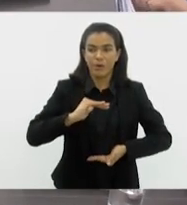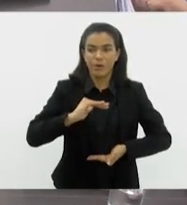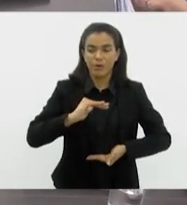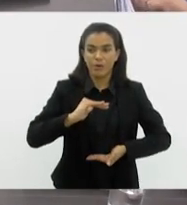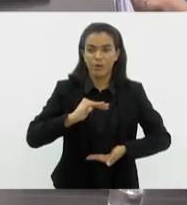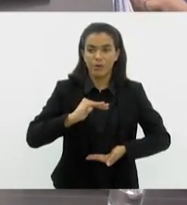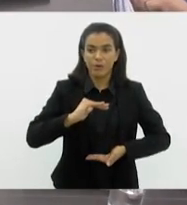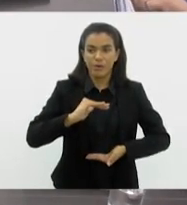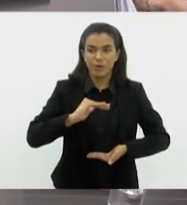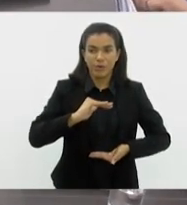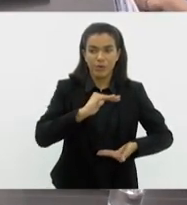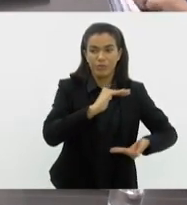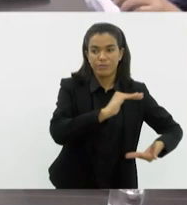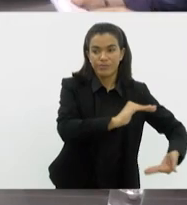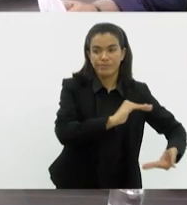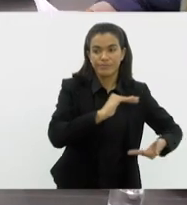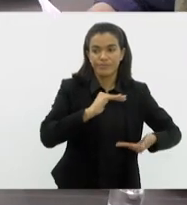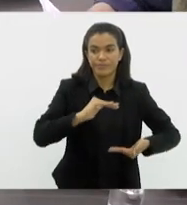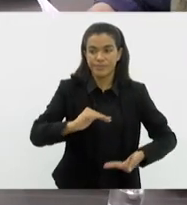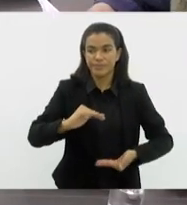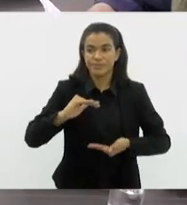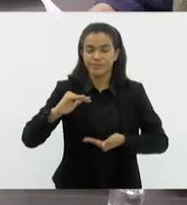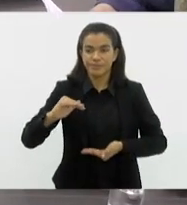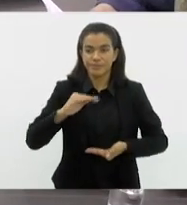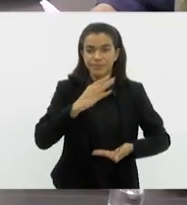os três blocos, que aí a gente vai do